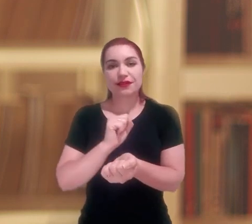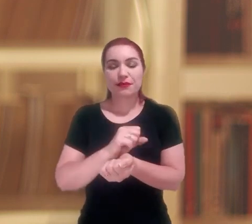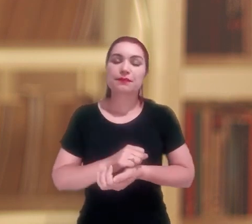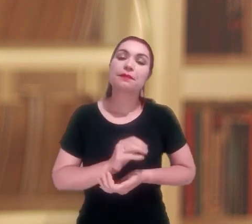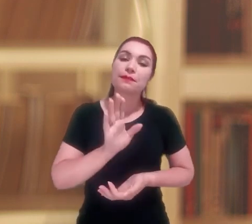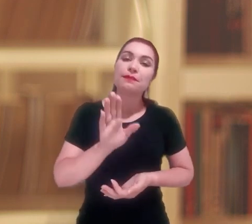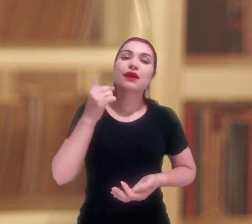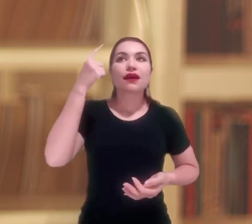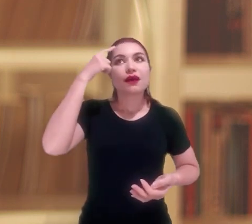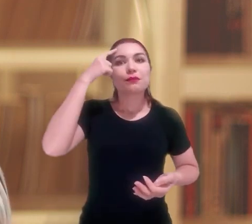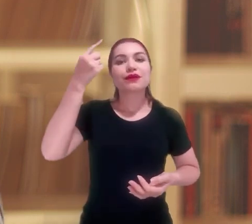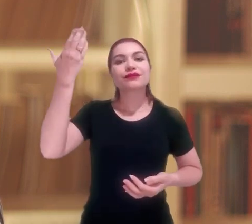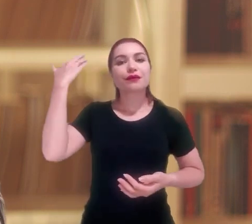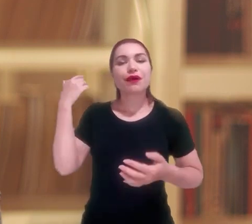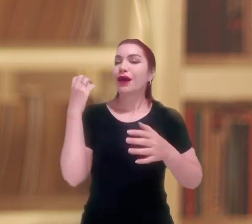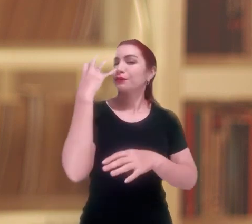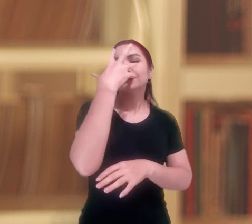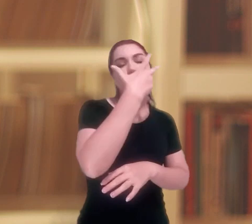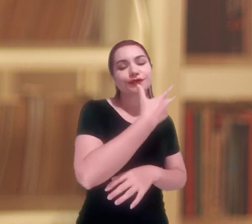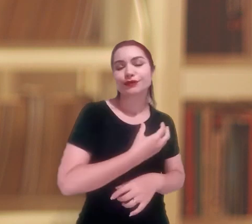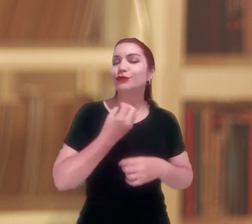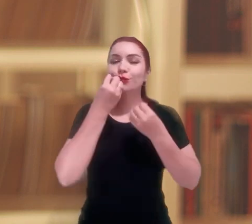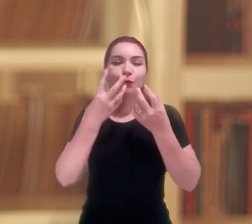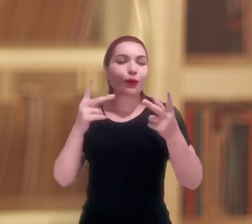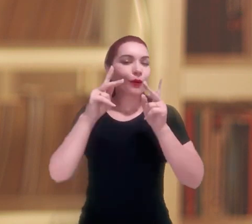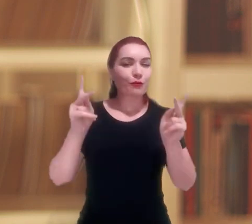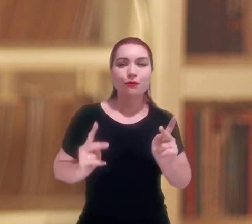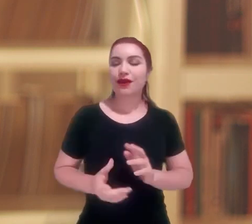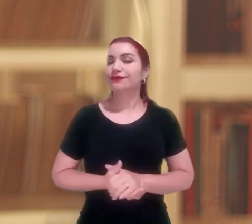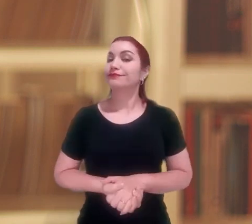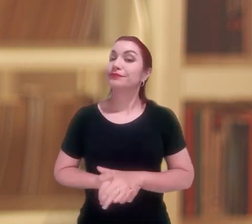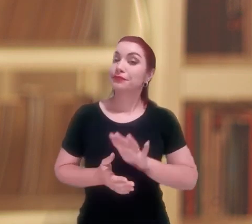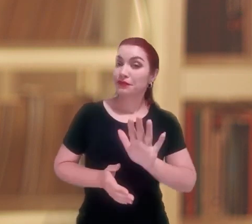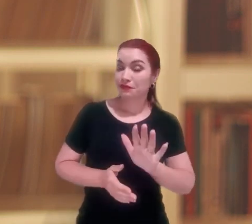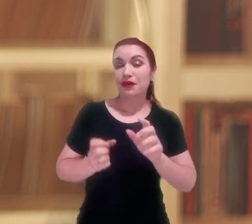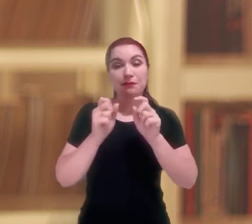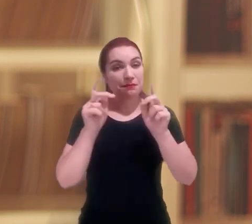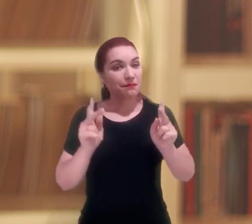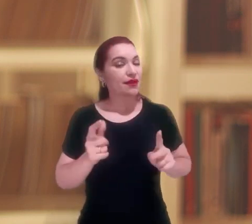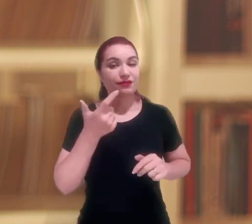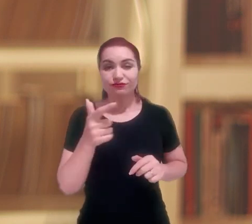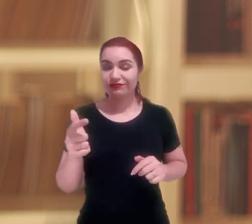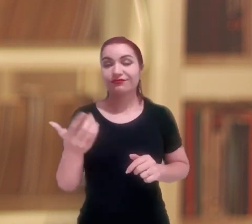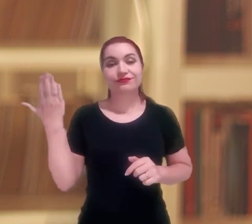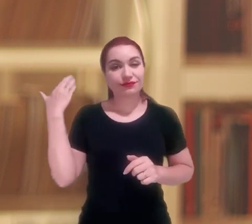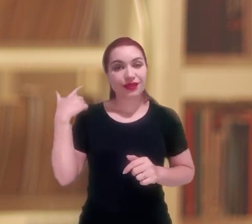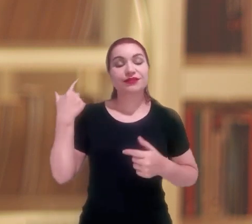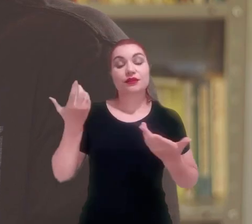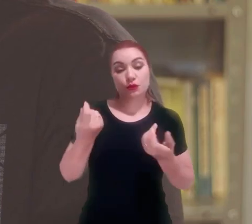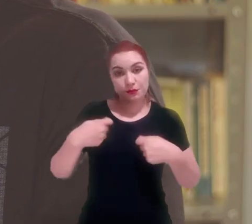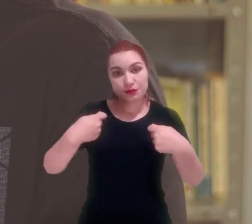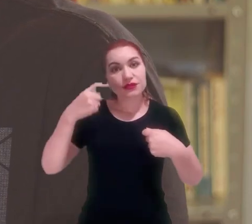só que a gente tem aquela visão de que tudo foi muito bom, né? Tudo foi na paz, né? E é esse lado crítico, né, que a gente precisa